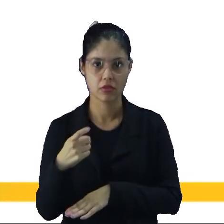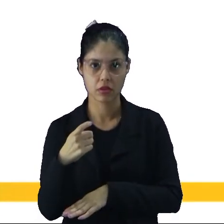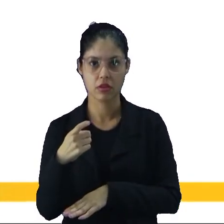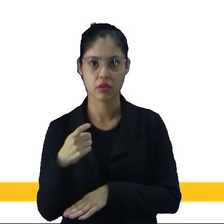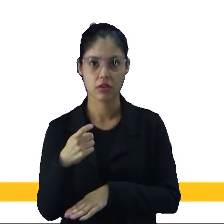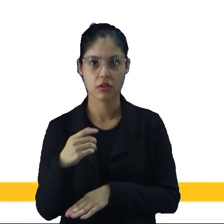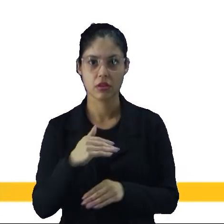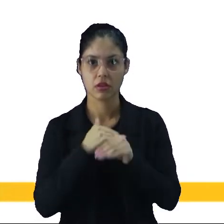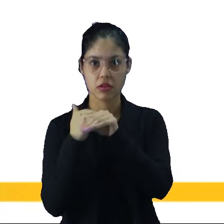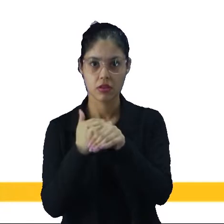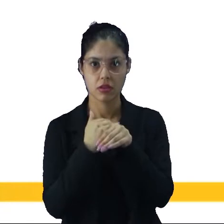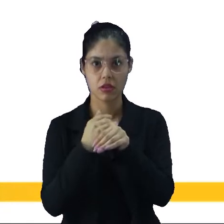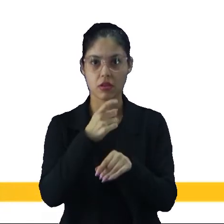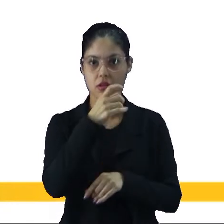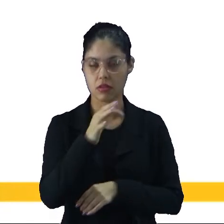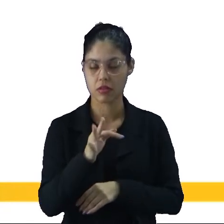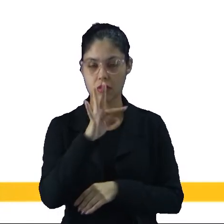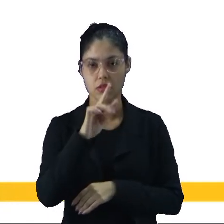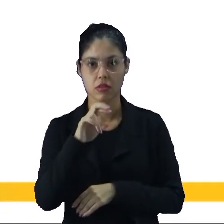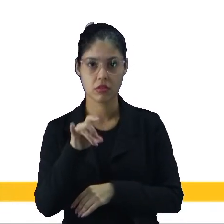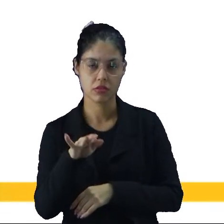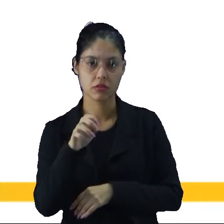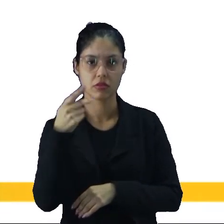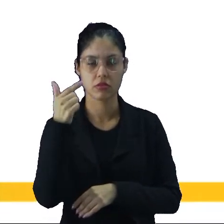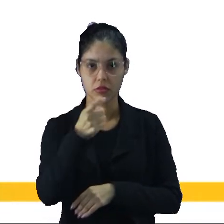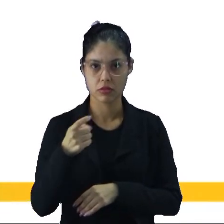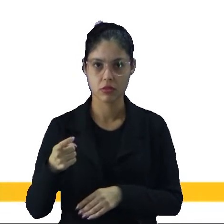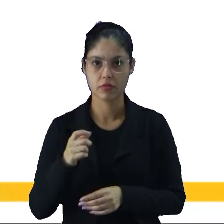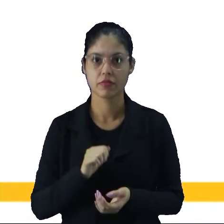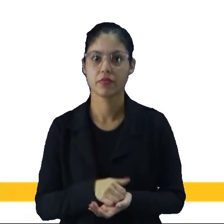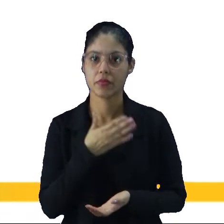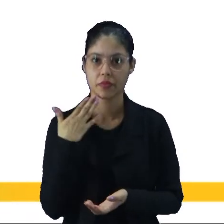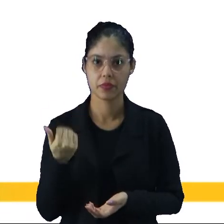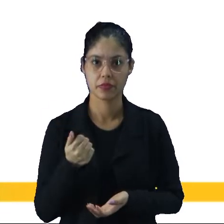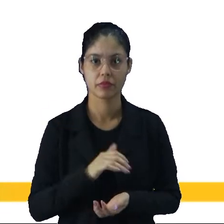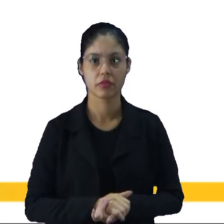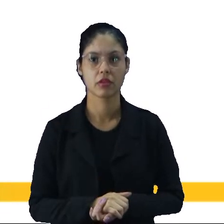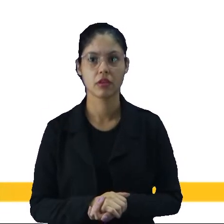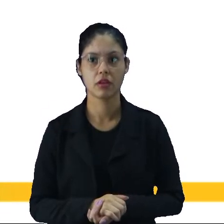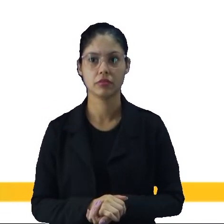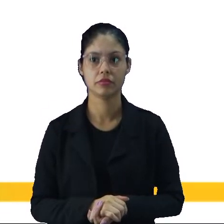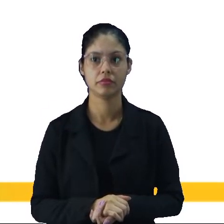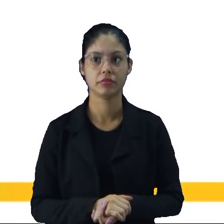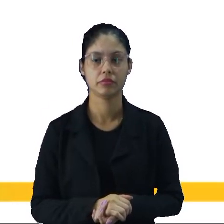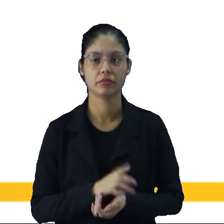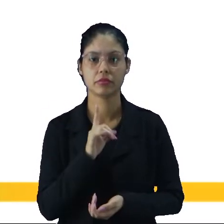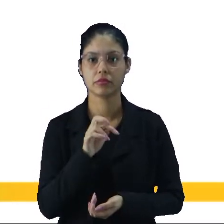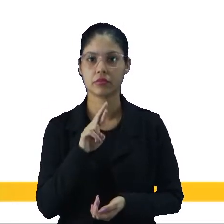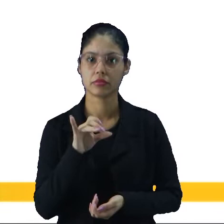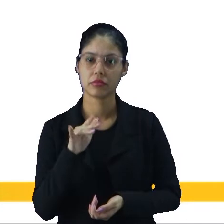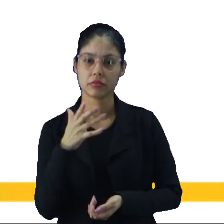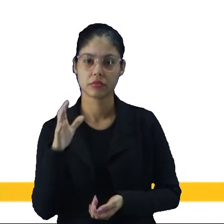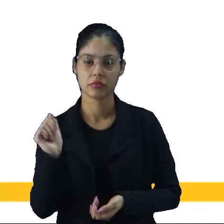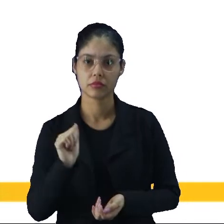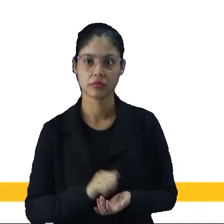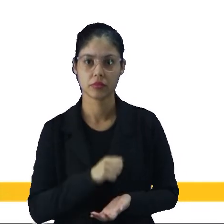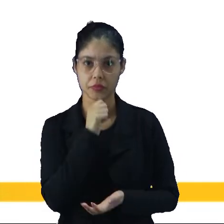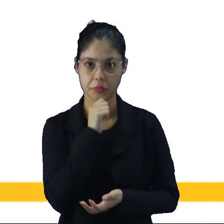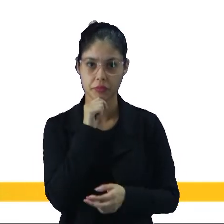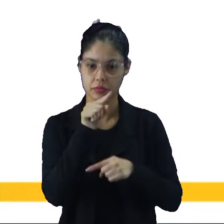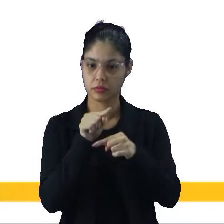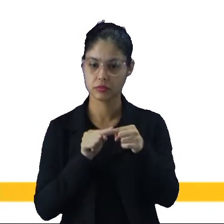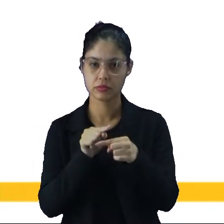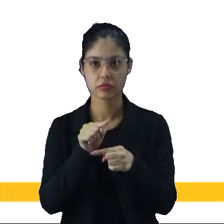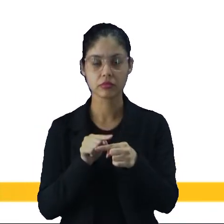igual a tangente de x, tá? Vamos entender isso melhor? Pela definição de tangente, tangente é